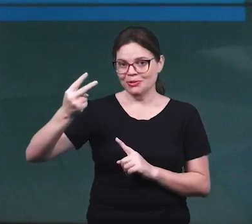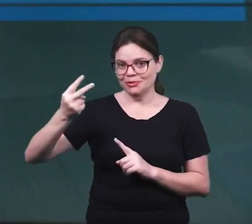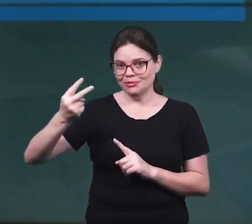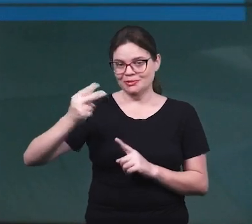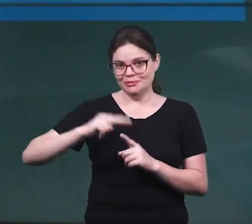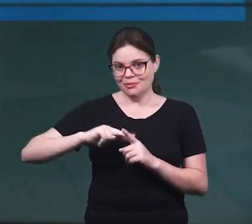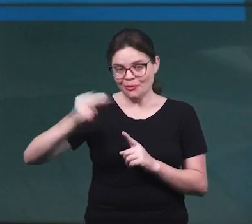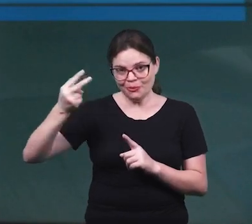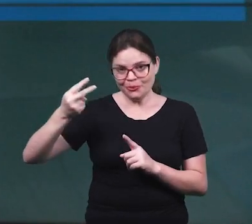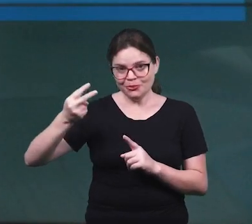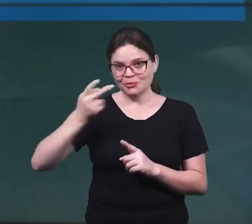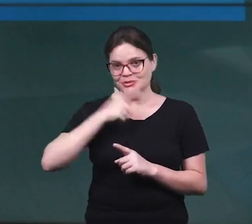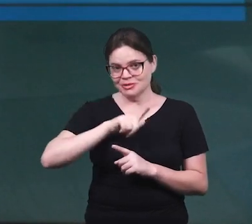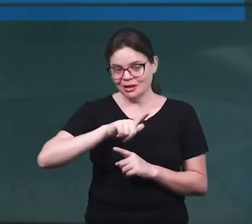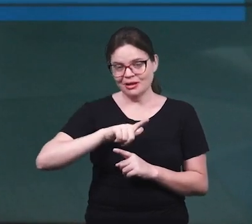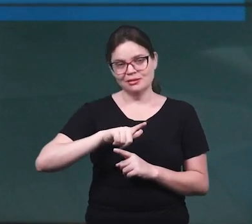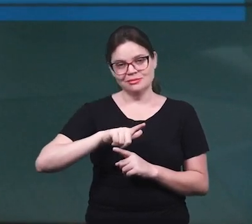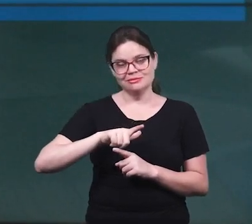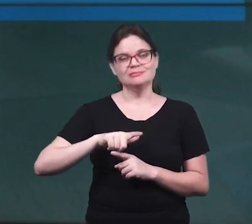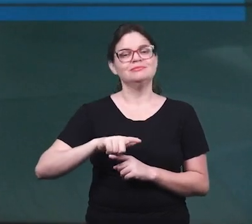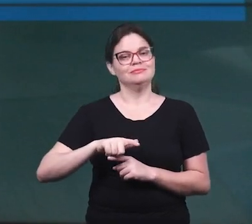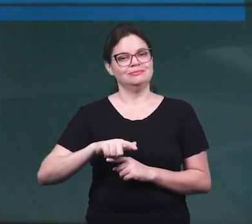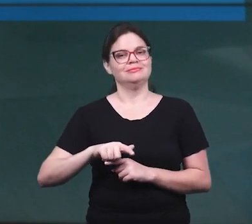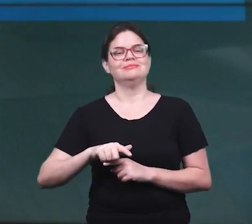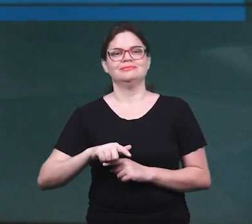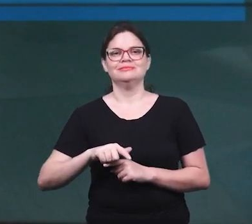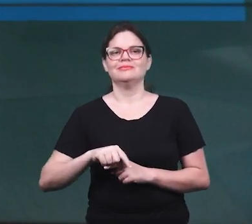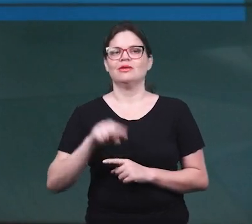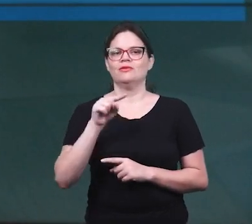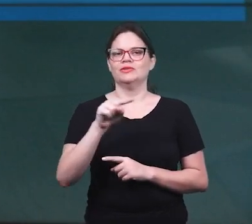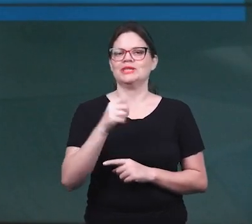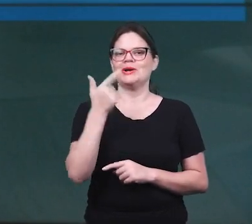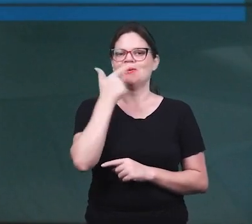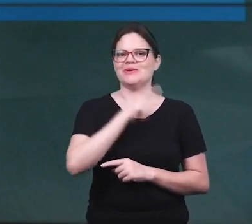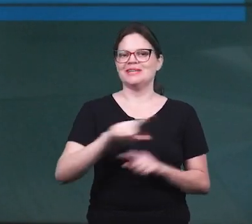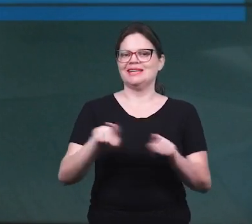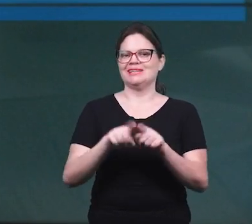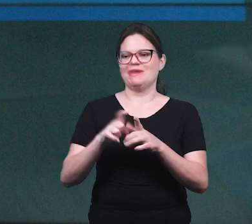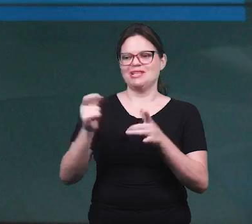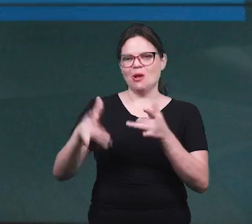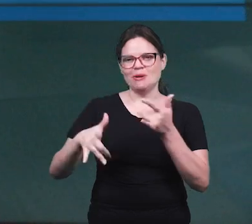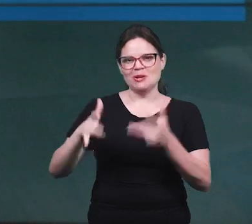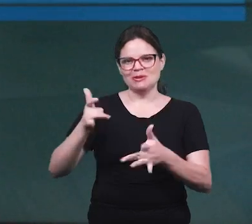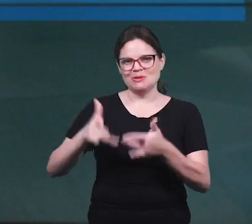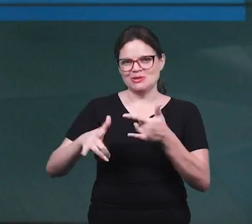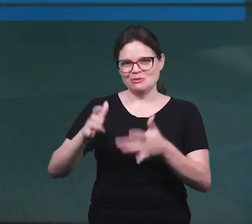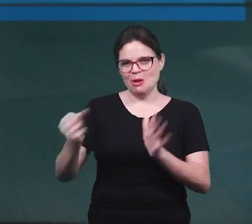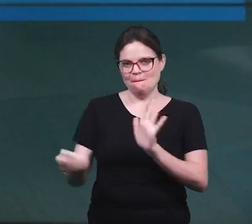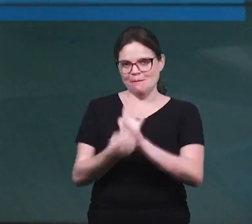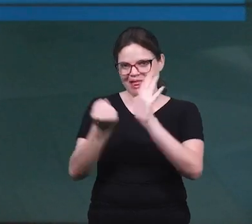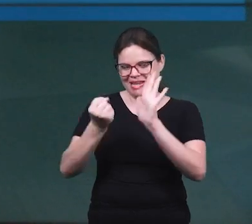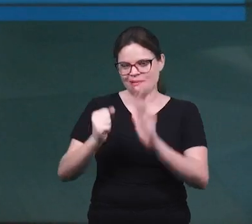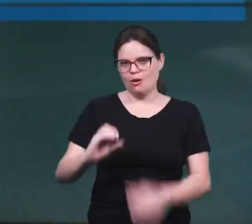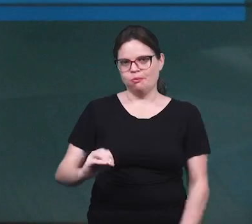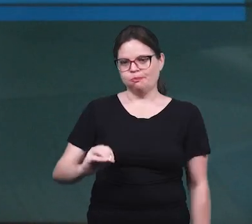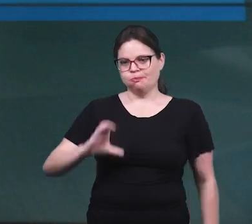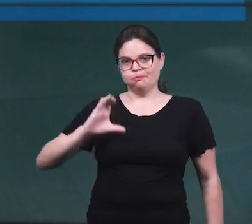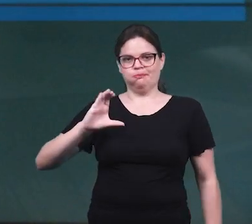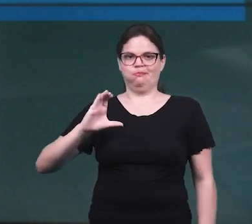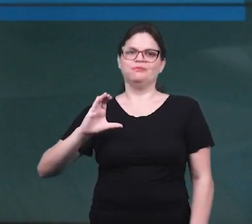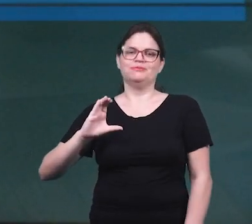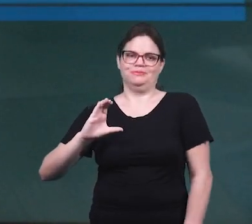lucro, você aumenta o seu patrimônio líquido, fica mais